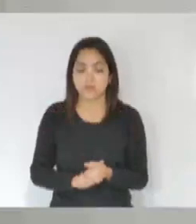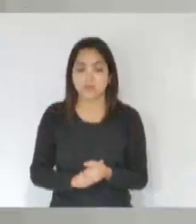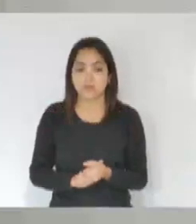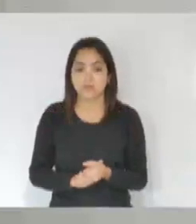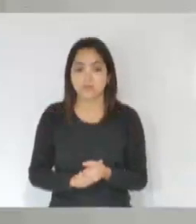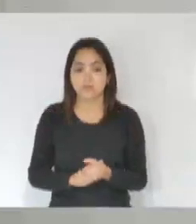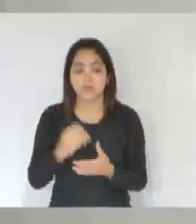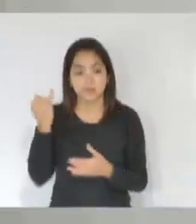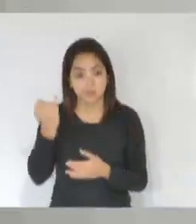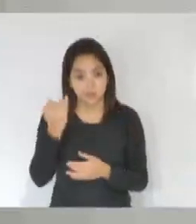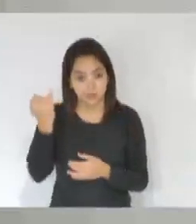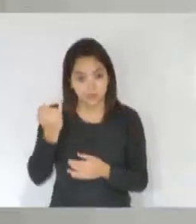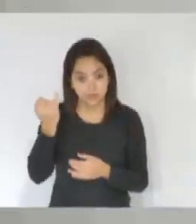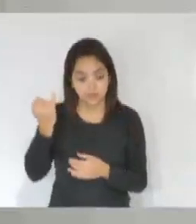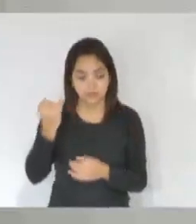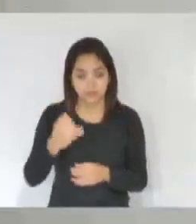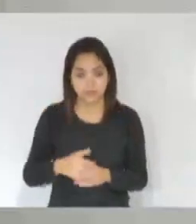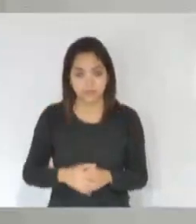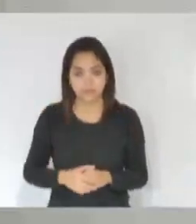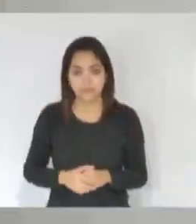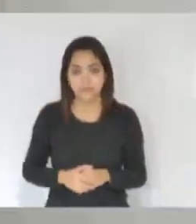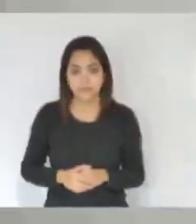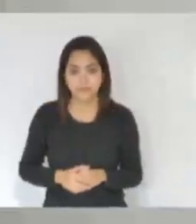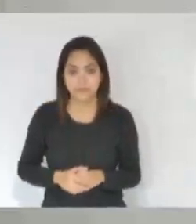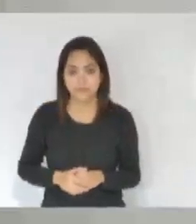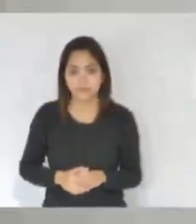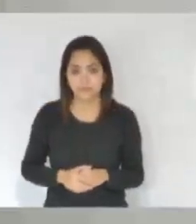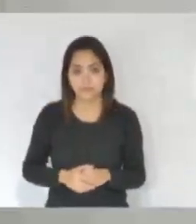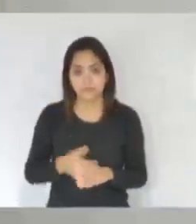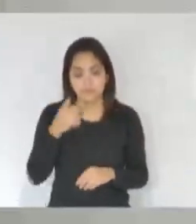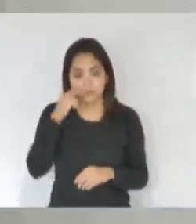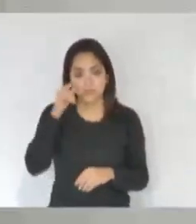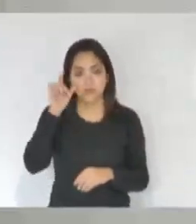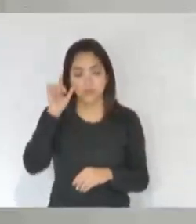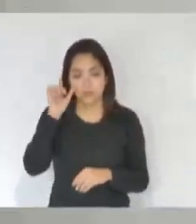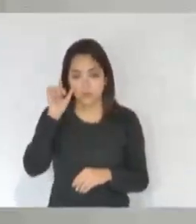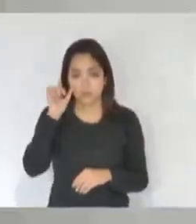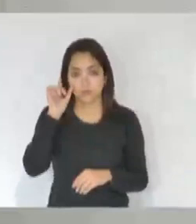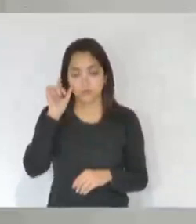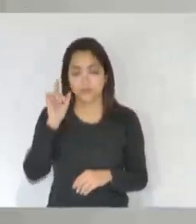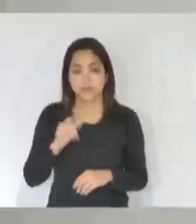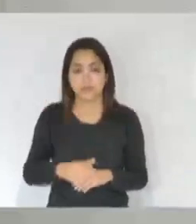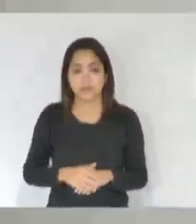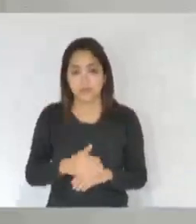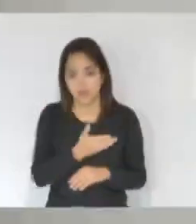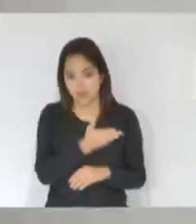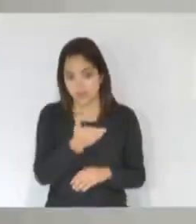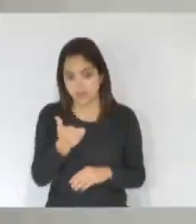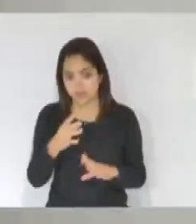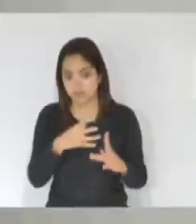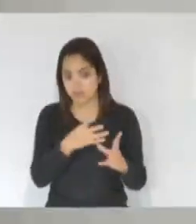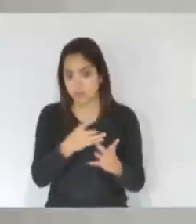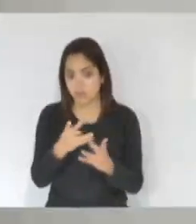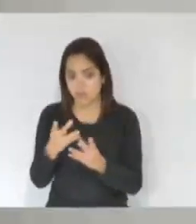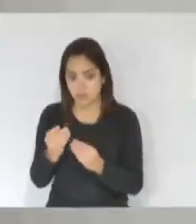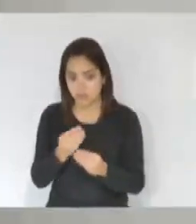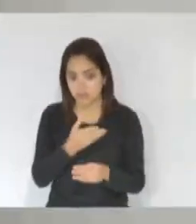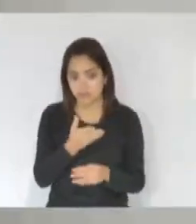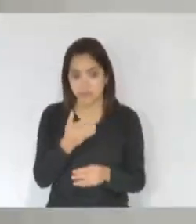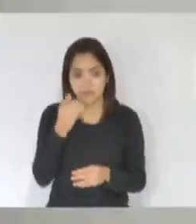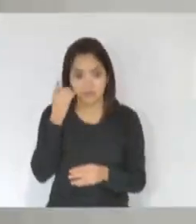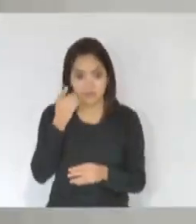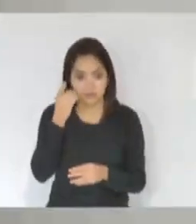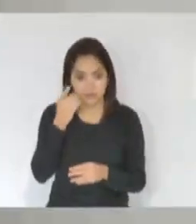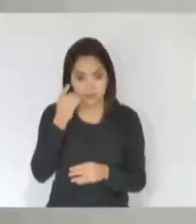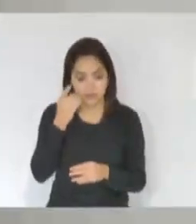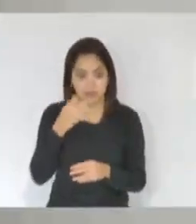dois assuntos importantes. Eu ontem recebi, assim como certamente muitos dos senhores receberam, a